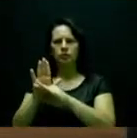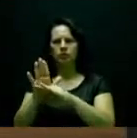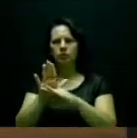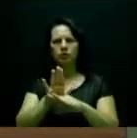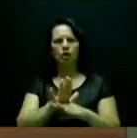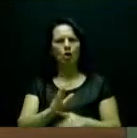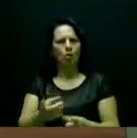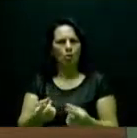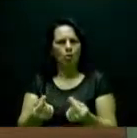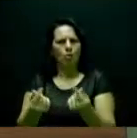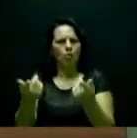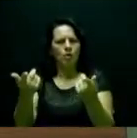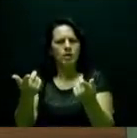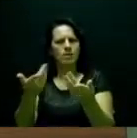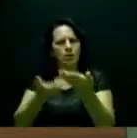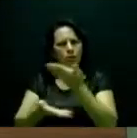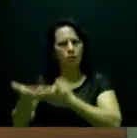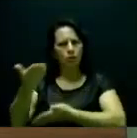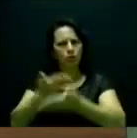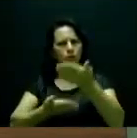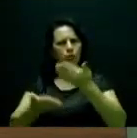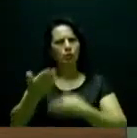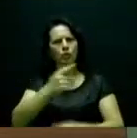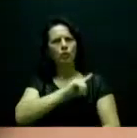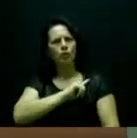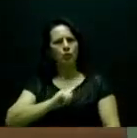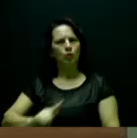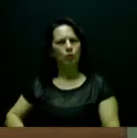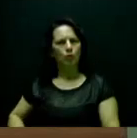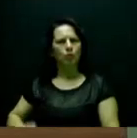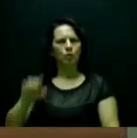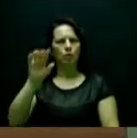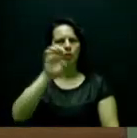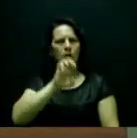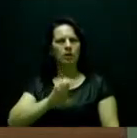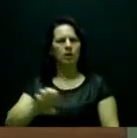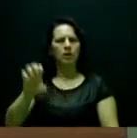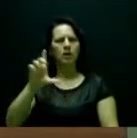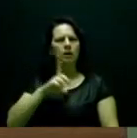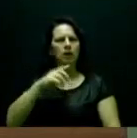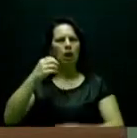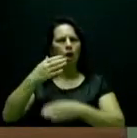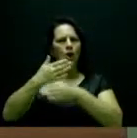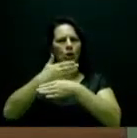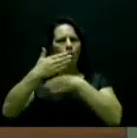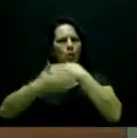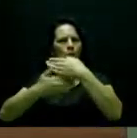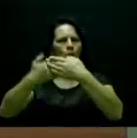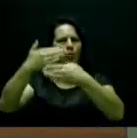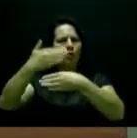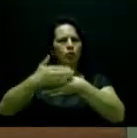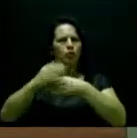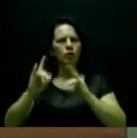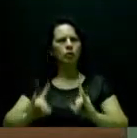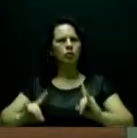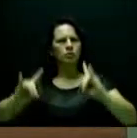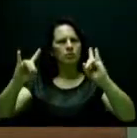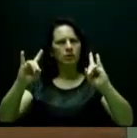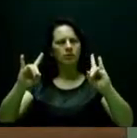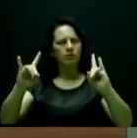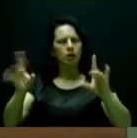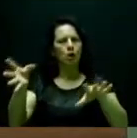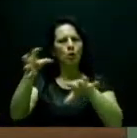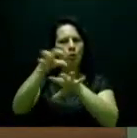com orçamento, com a parceria com o governo do Estado, que tanto tem construído oportunidade de apartamentos,